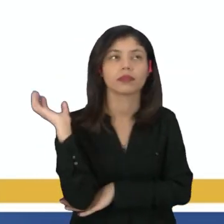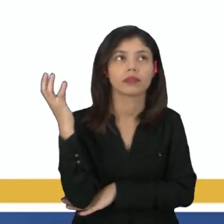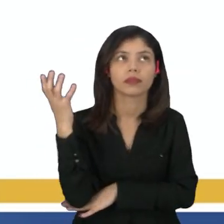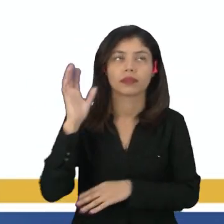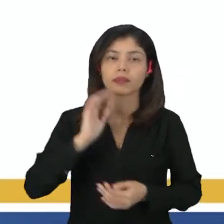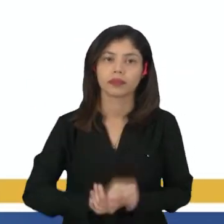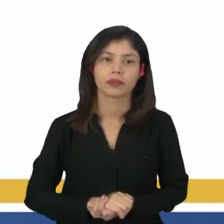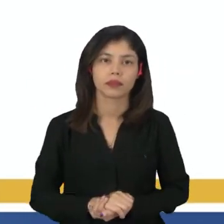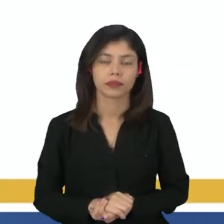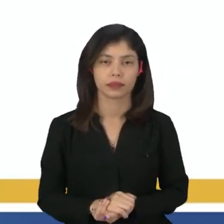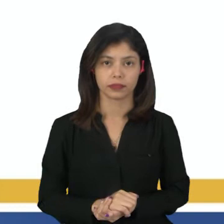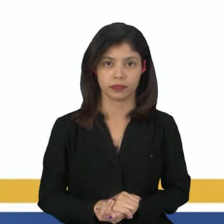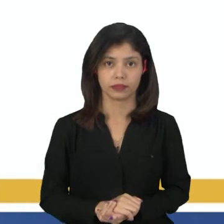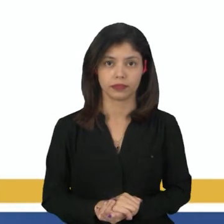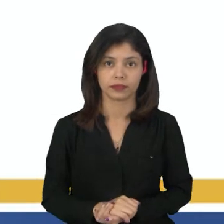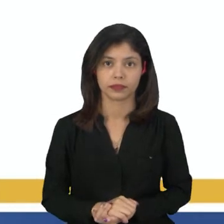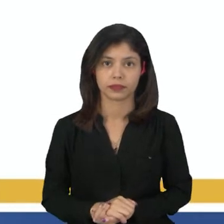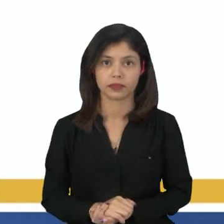vegetal?